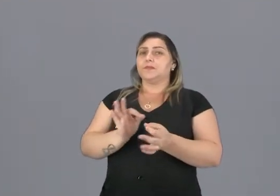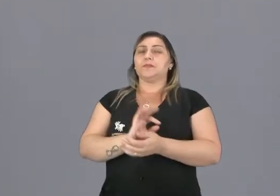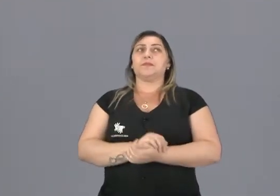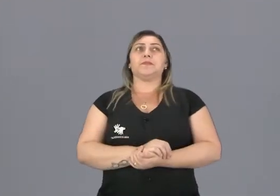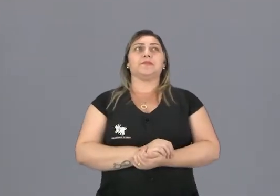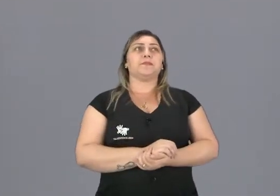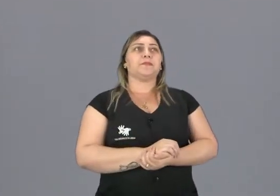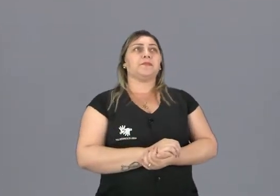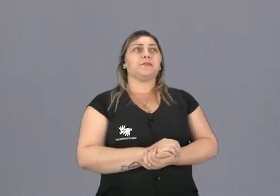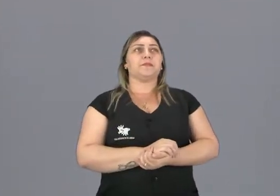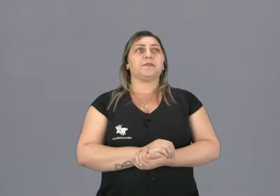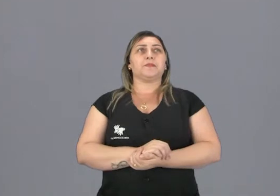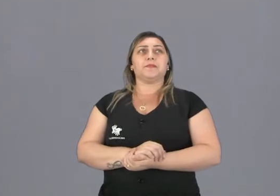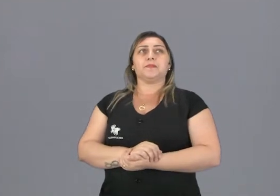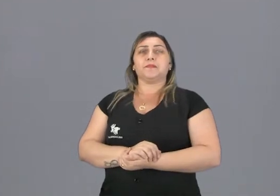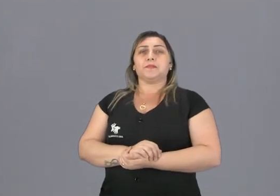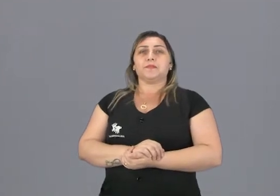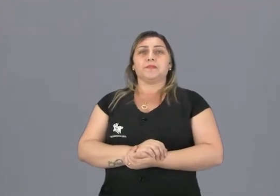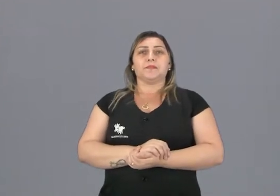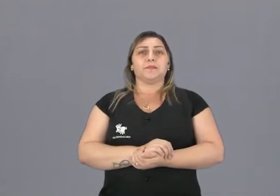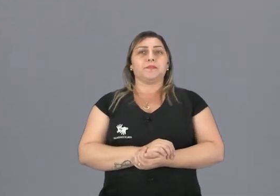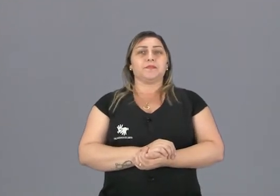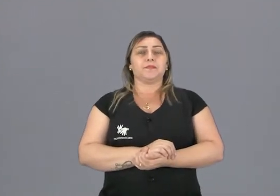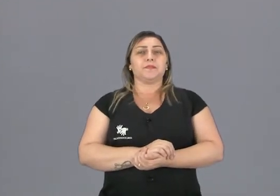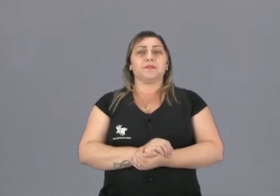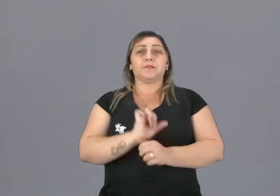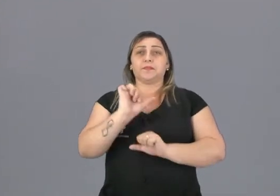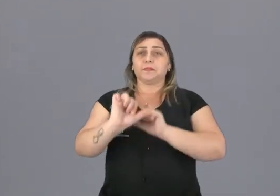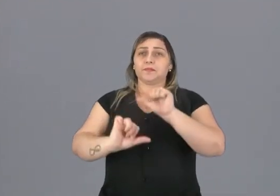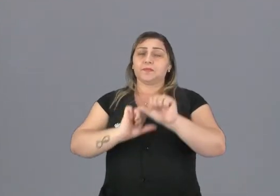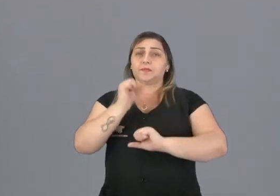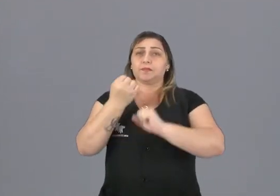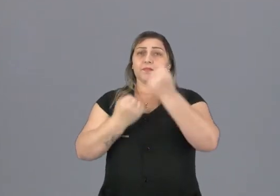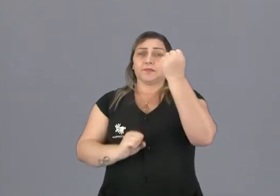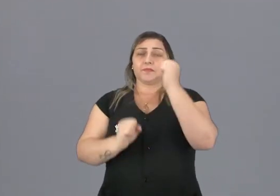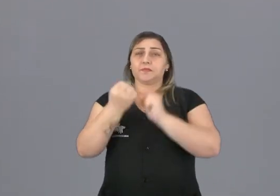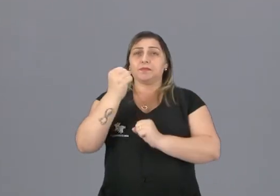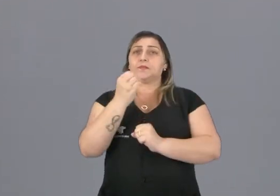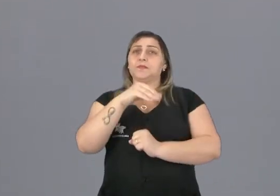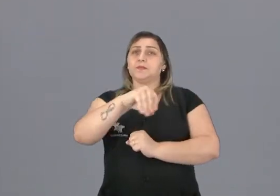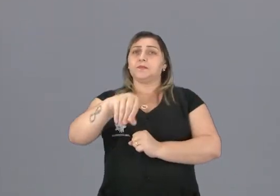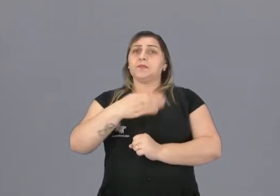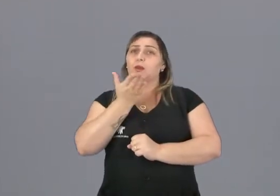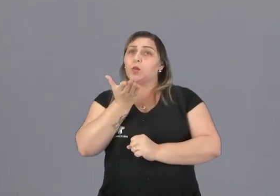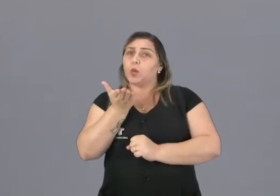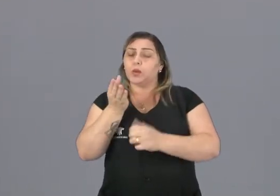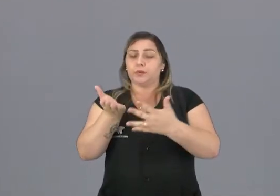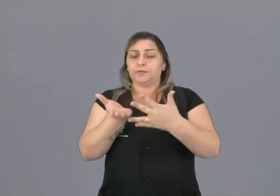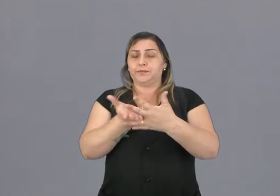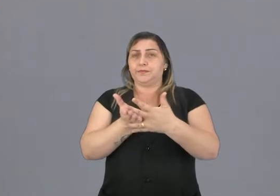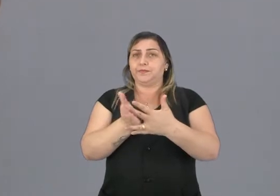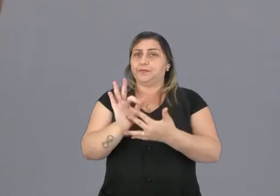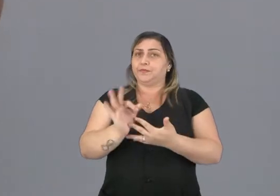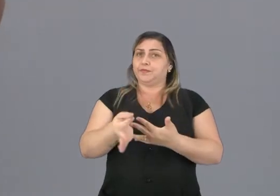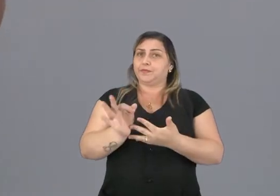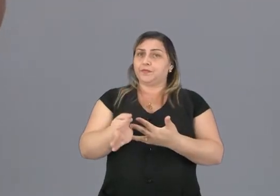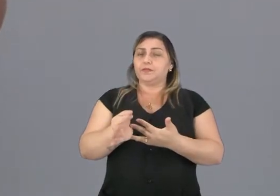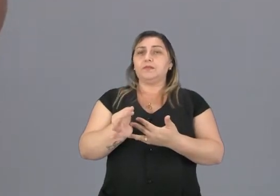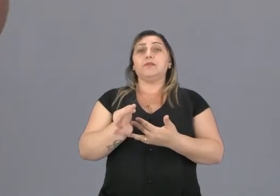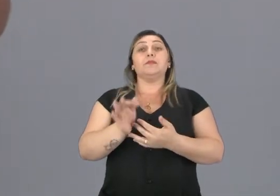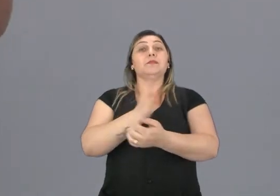A etapa de processo de produção da farinha da mandioca, certo? Essa farinha, aquela